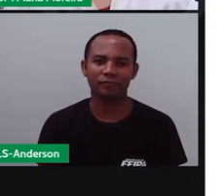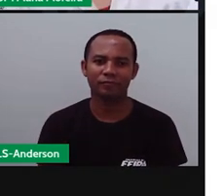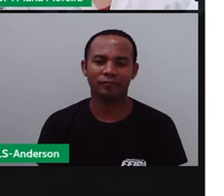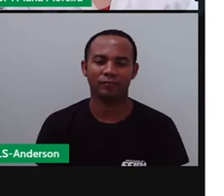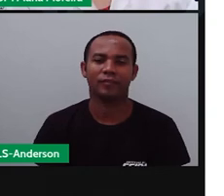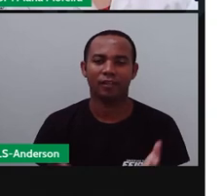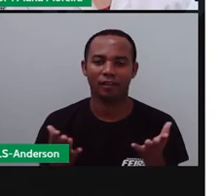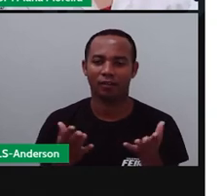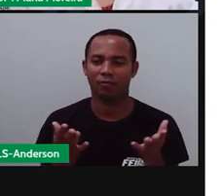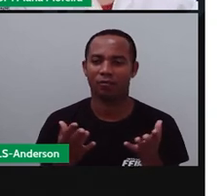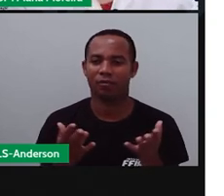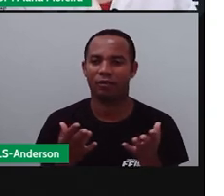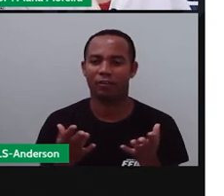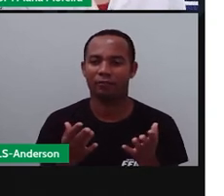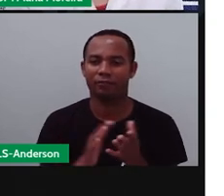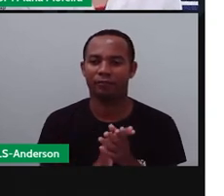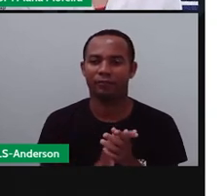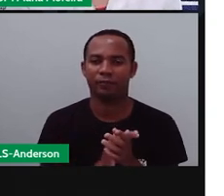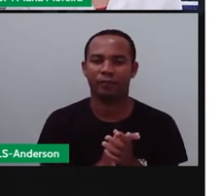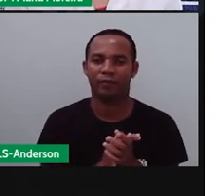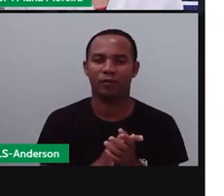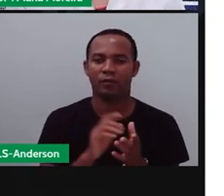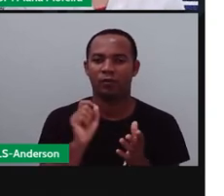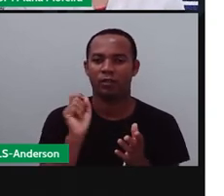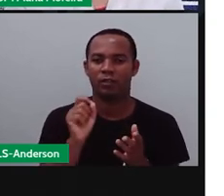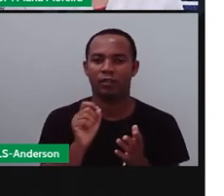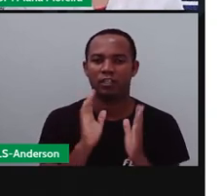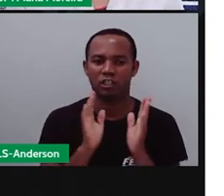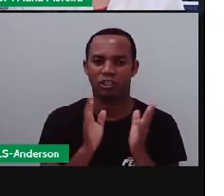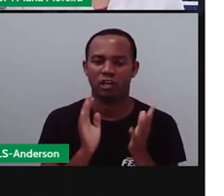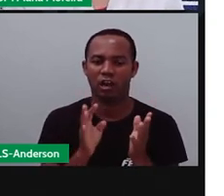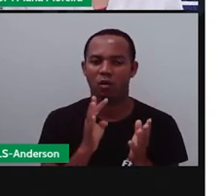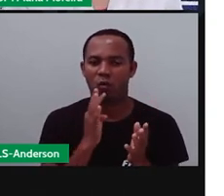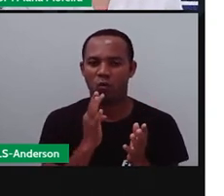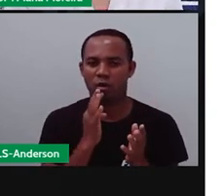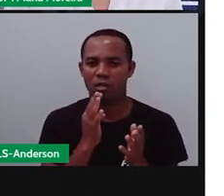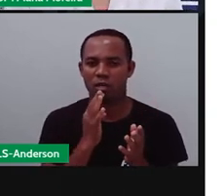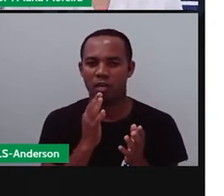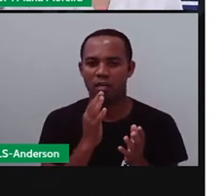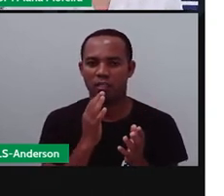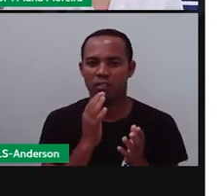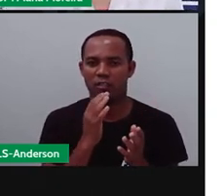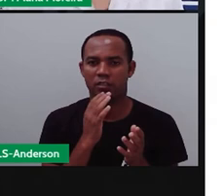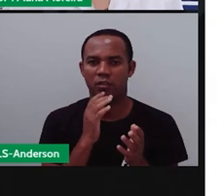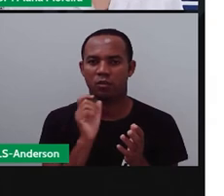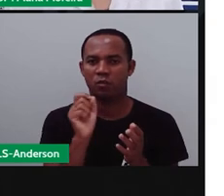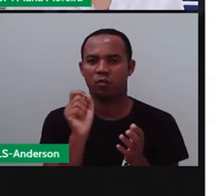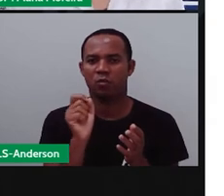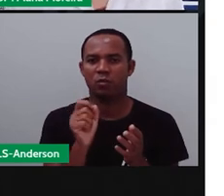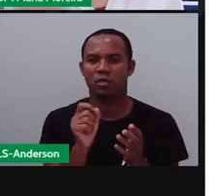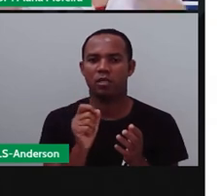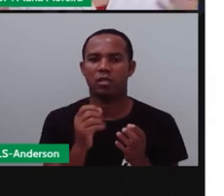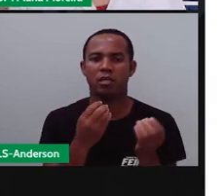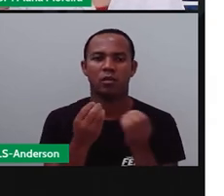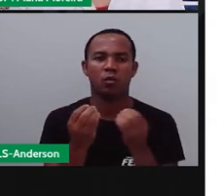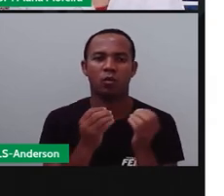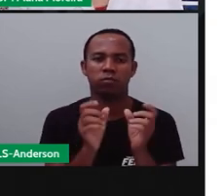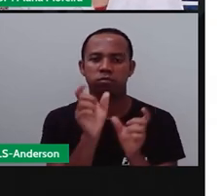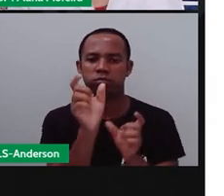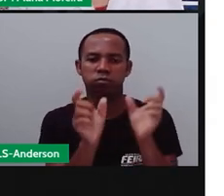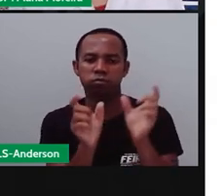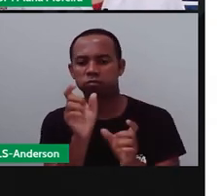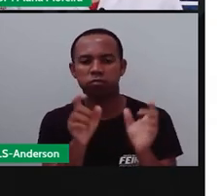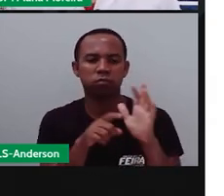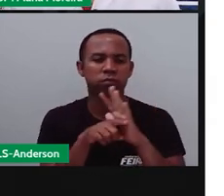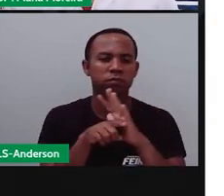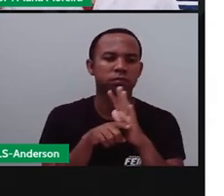Bom, agora, né? Que vocês já conhecem este gênero textual, podemos continuar aí